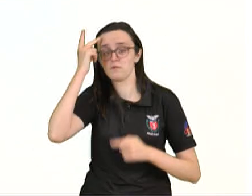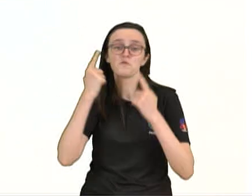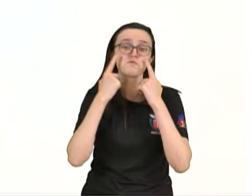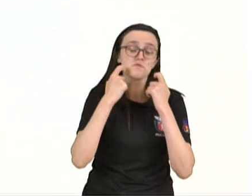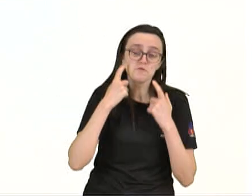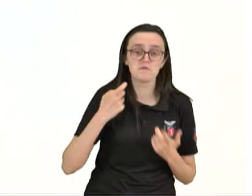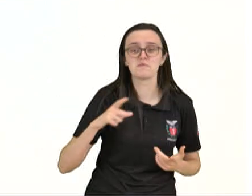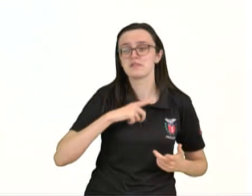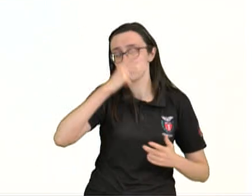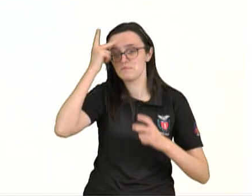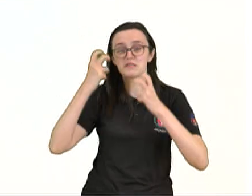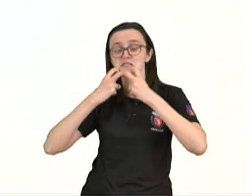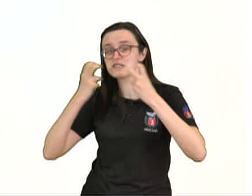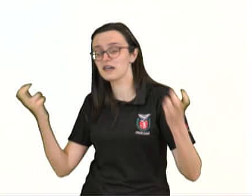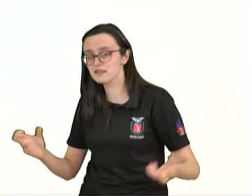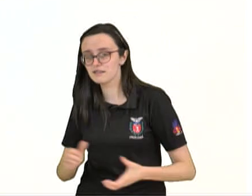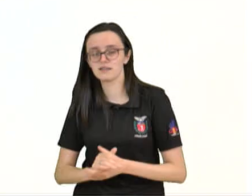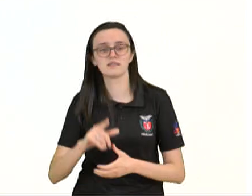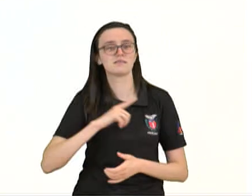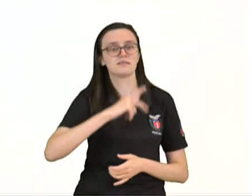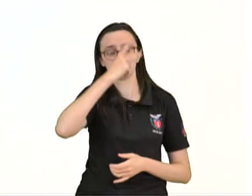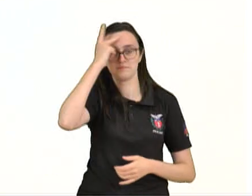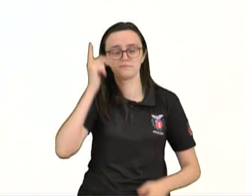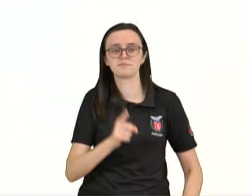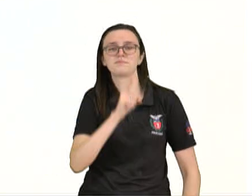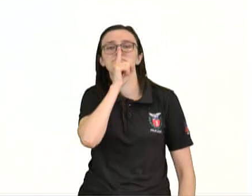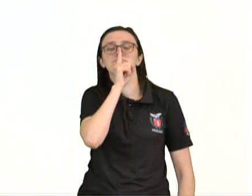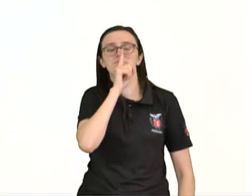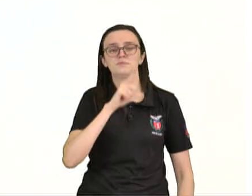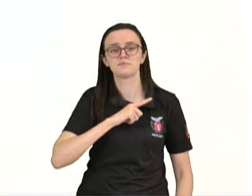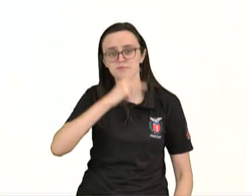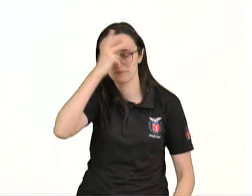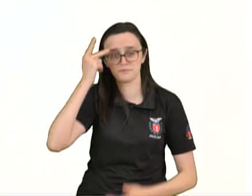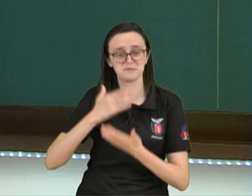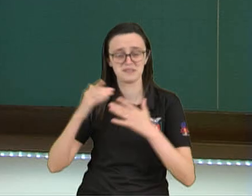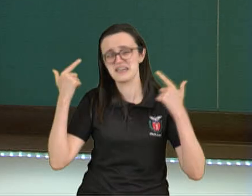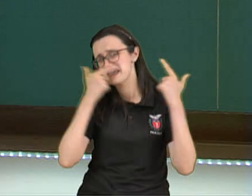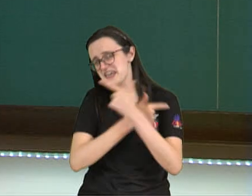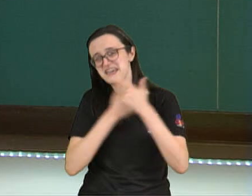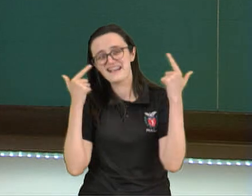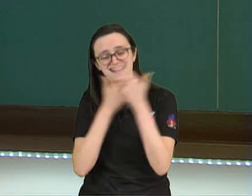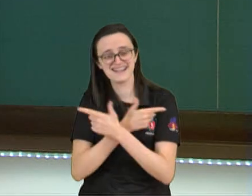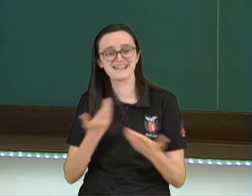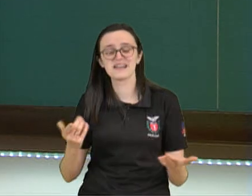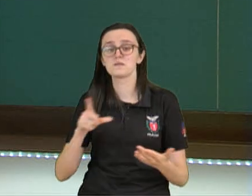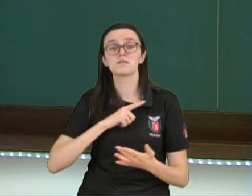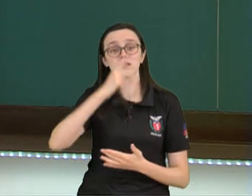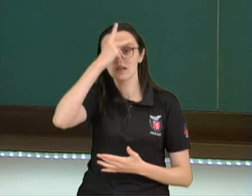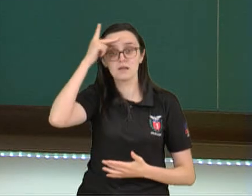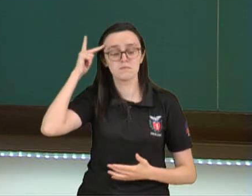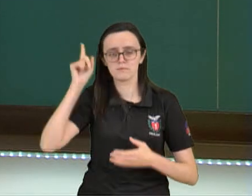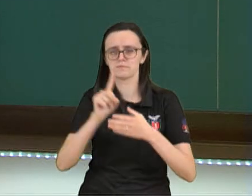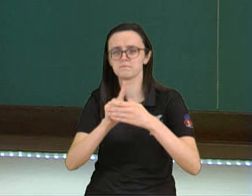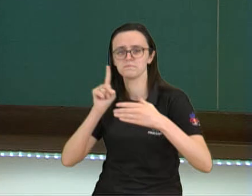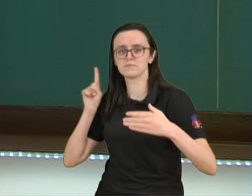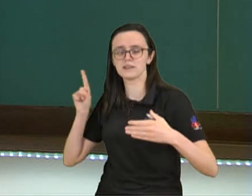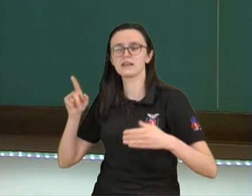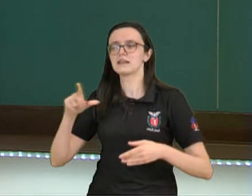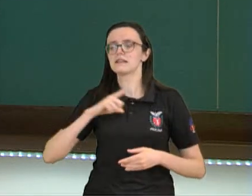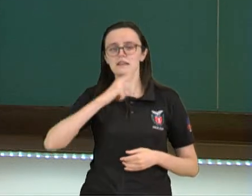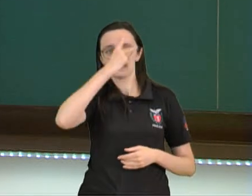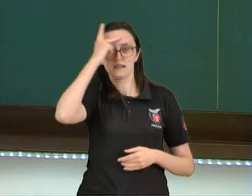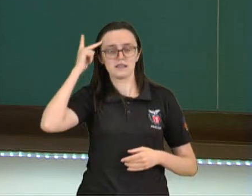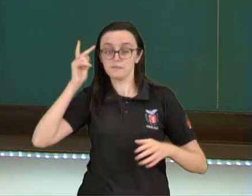chora, tem gente que grita, tem gente que se cala, tem gente que começa a rir, tem gente que se isola, tem gente